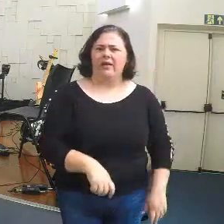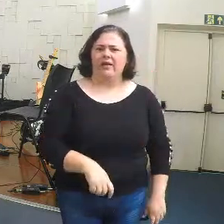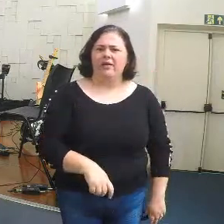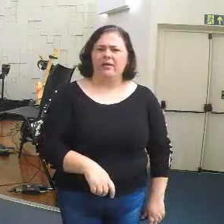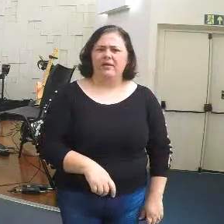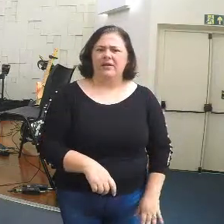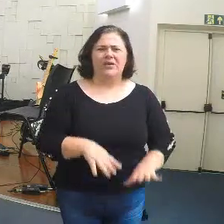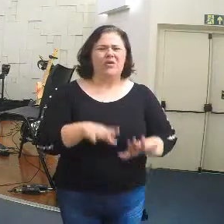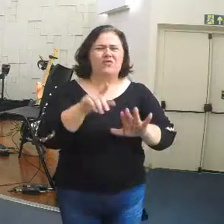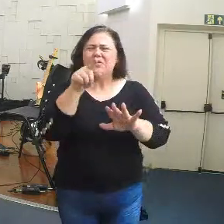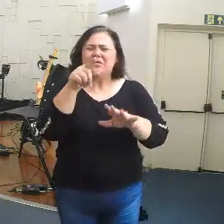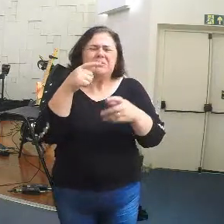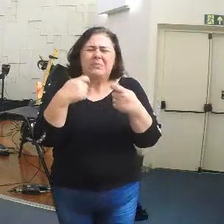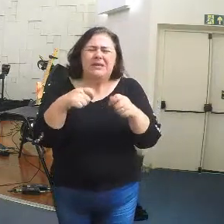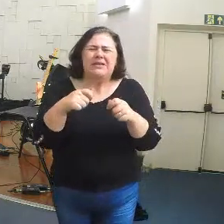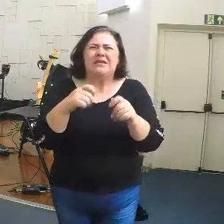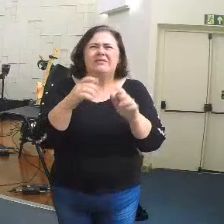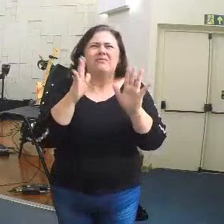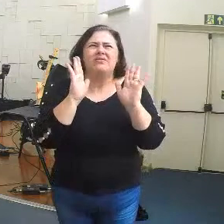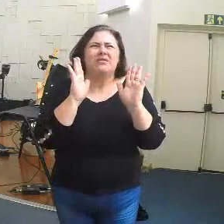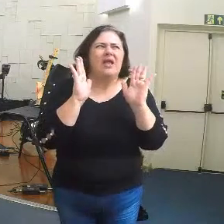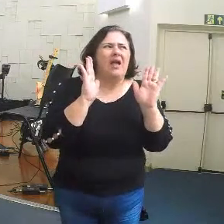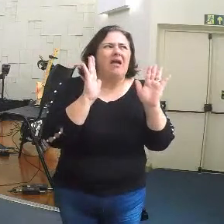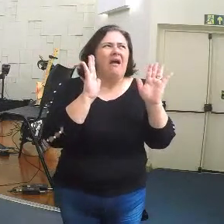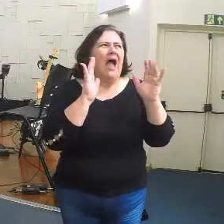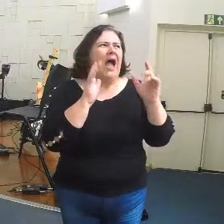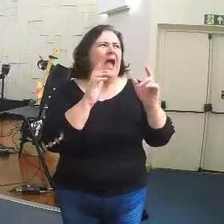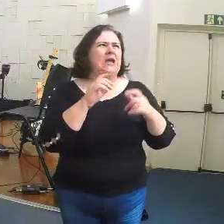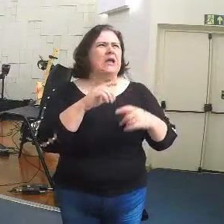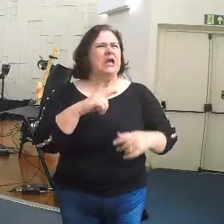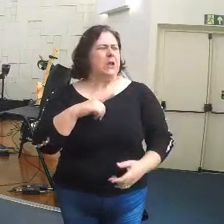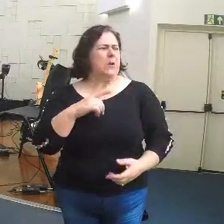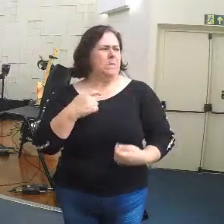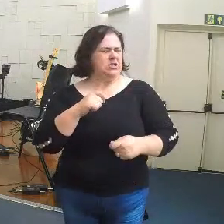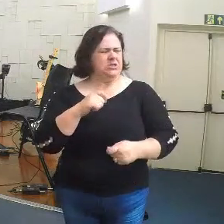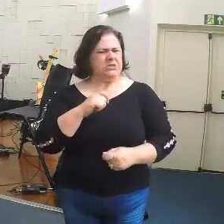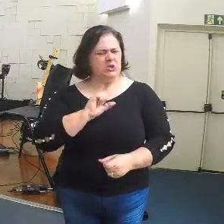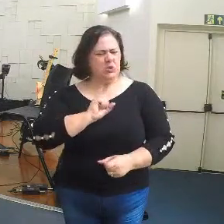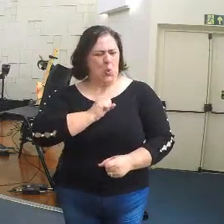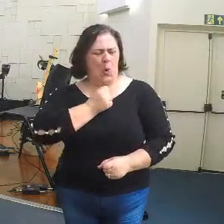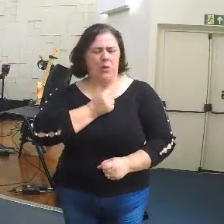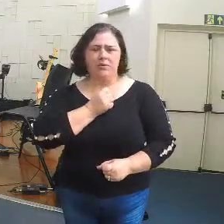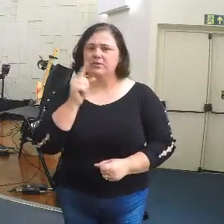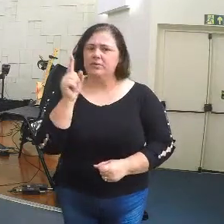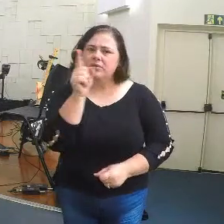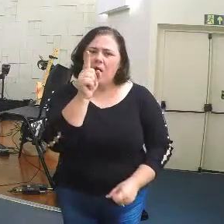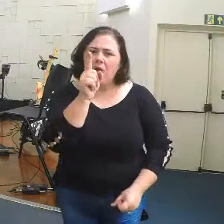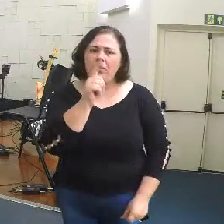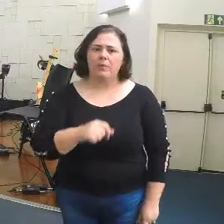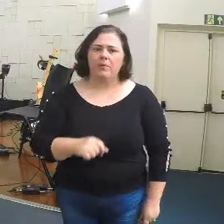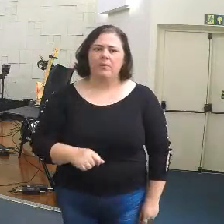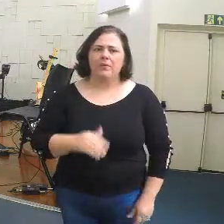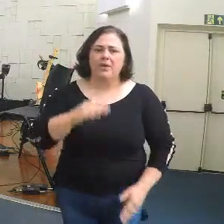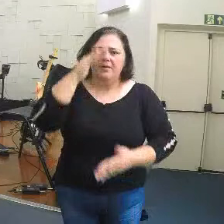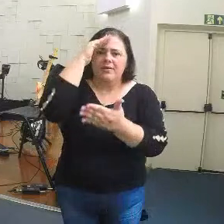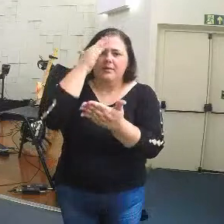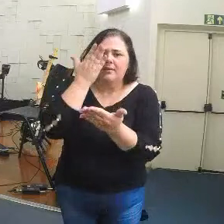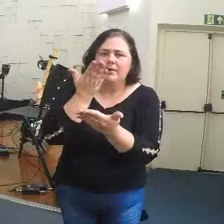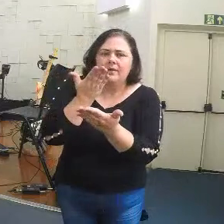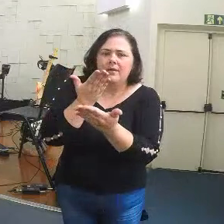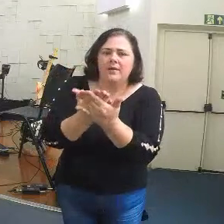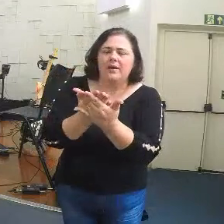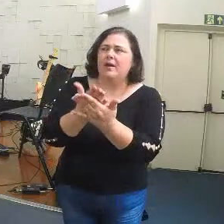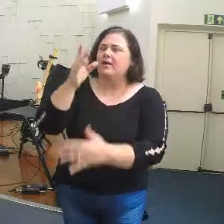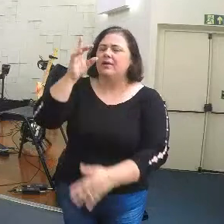precisa se tornar irracional. Não é isso. Mas você precisa crer. Você precisa crer. Porque senão você não vai ser